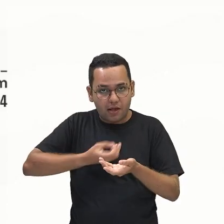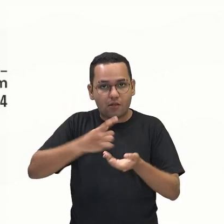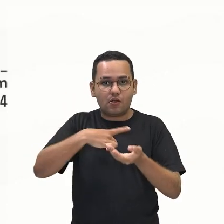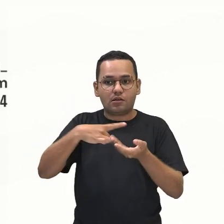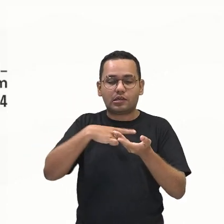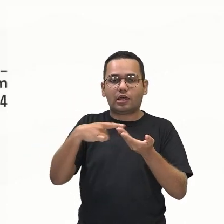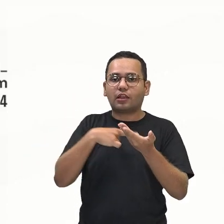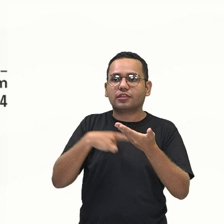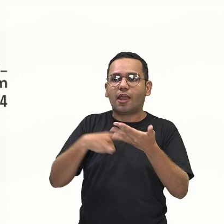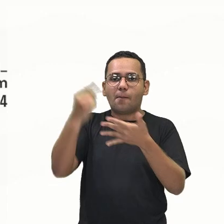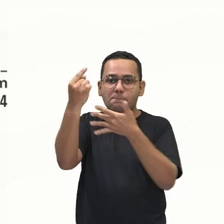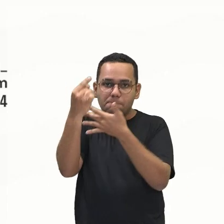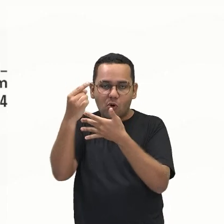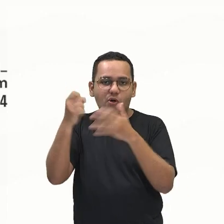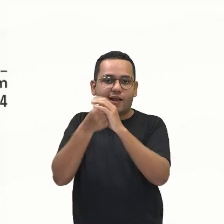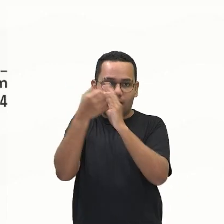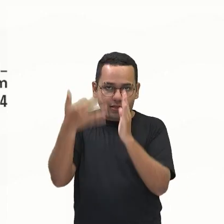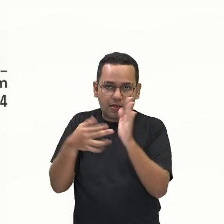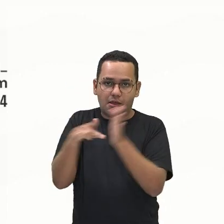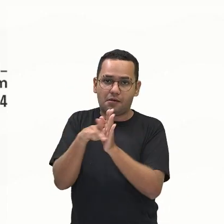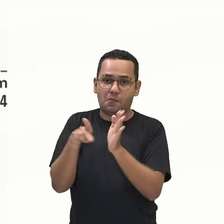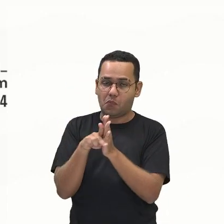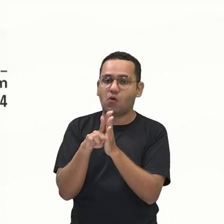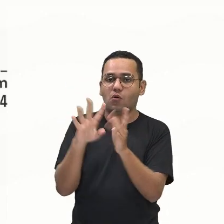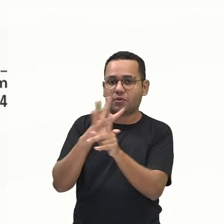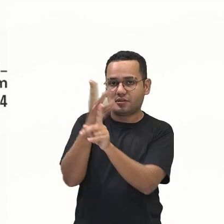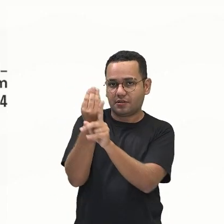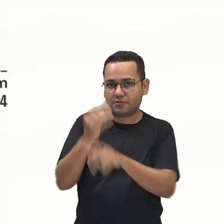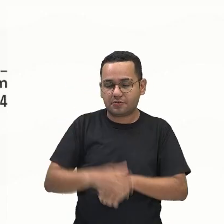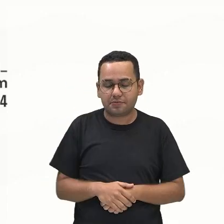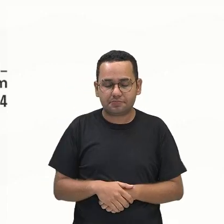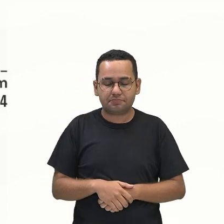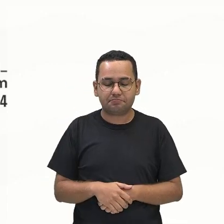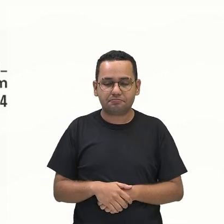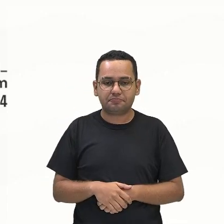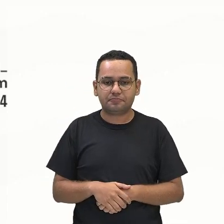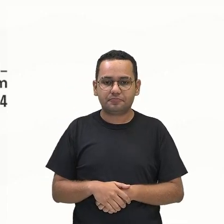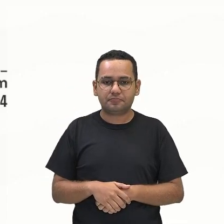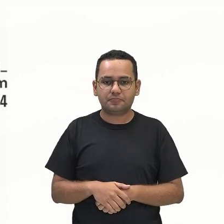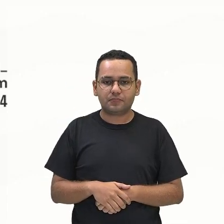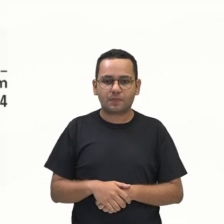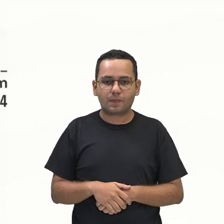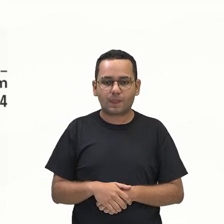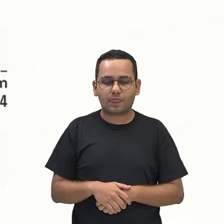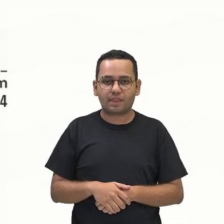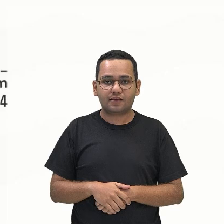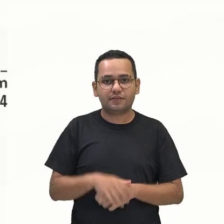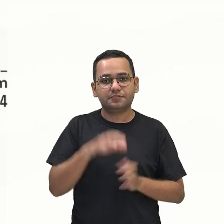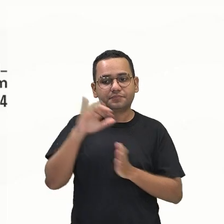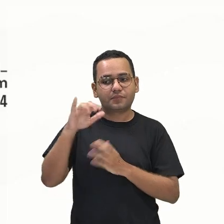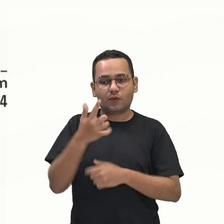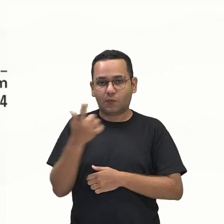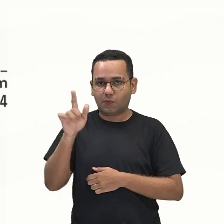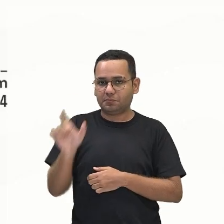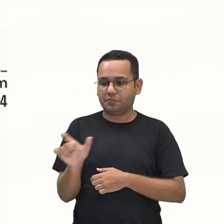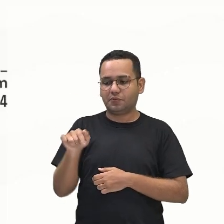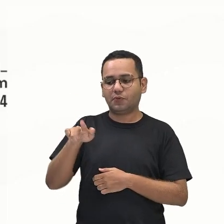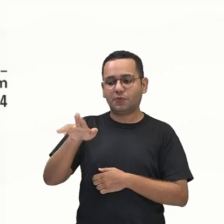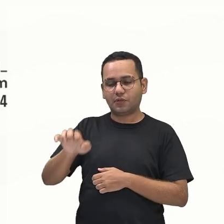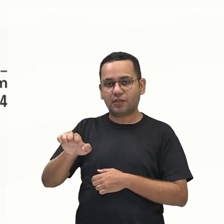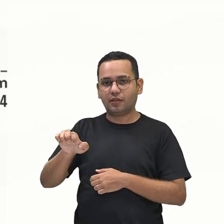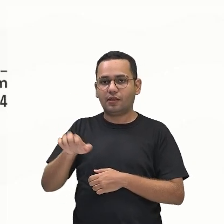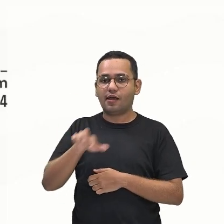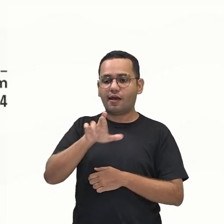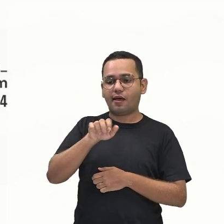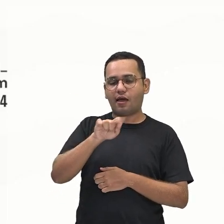viram. A mesma situação acontece aqui no último caso, por razões que dizem respeito tanto à sociedade quanto às leis.